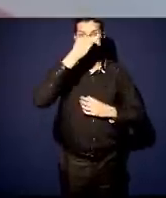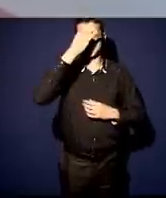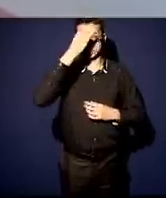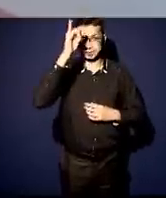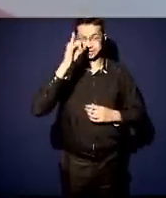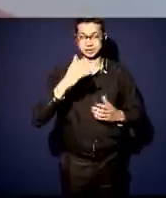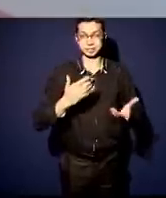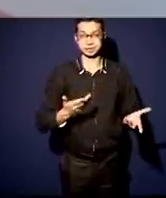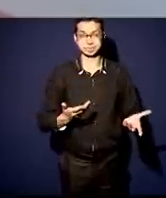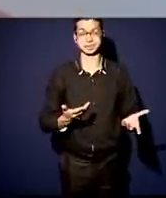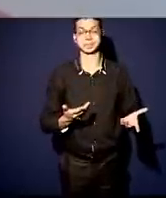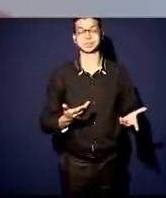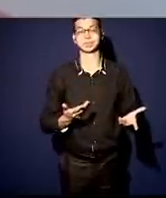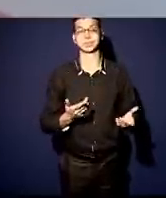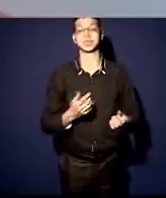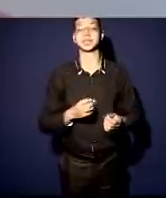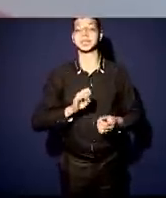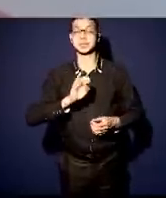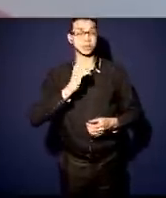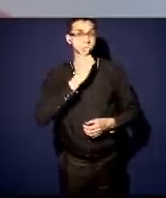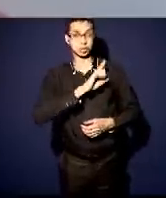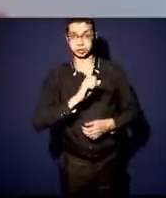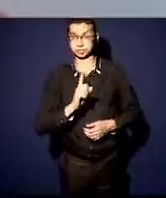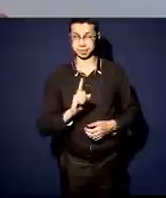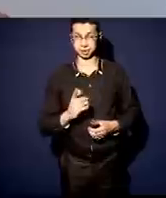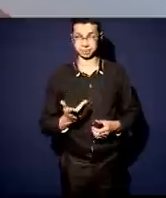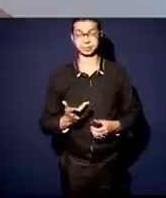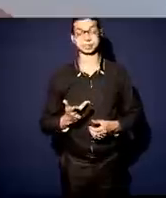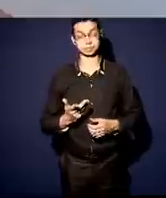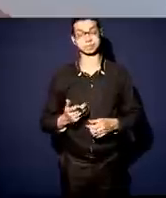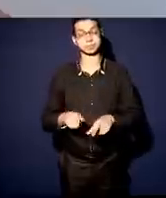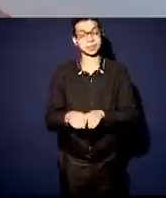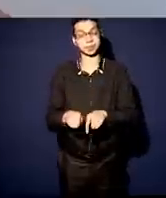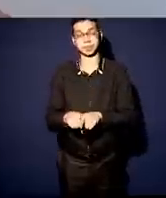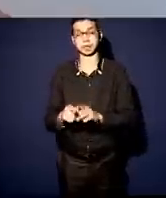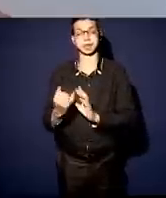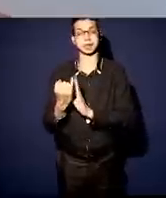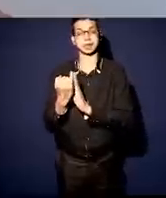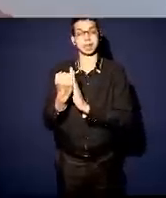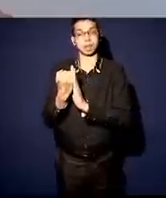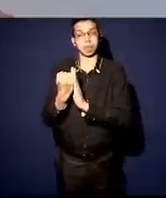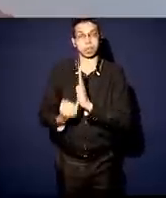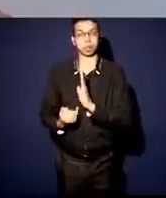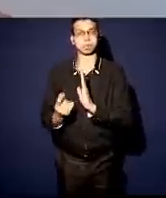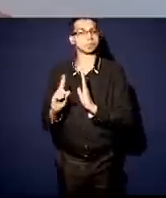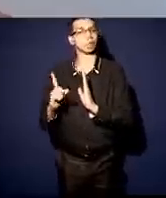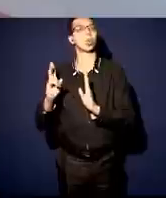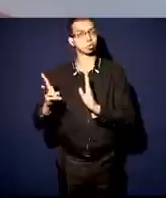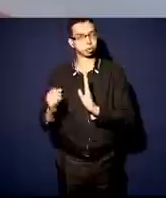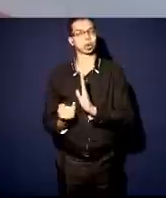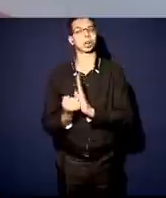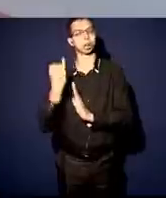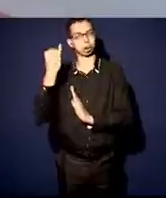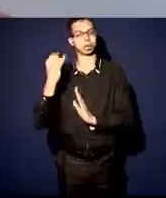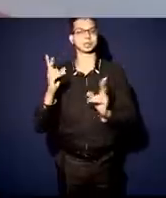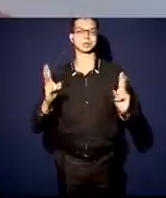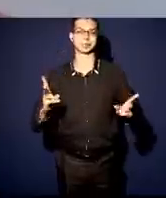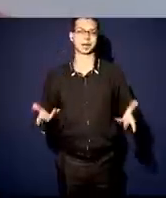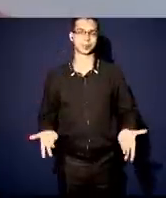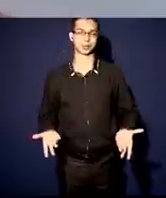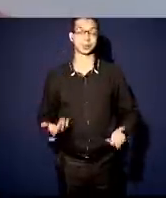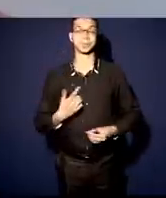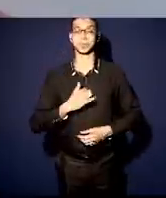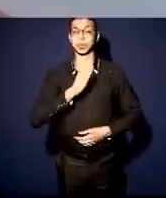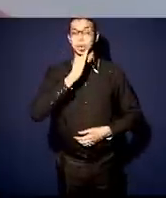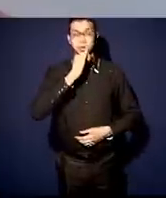conseguir atingir essas projeções que estão nos nossos modelos. Então, não é nenhuma afirmação, né, e sim